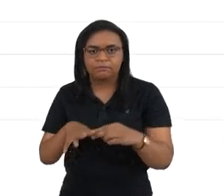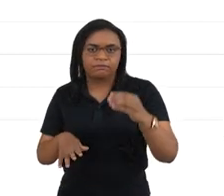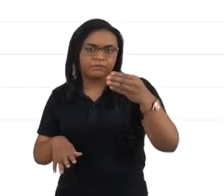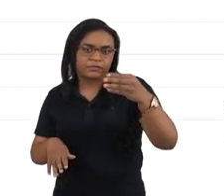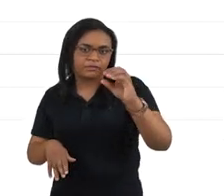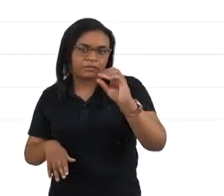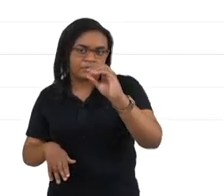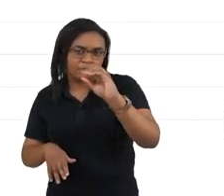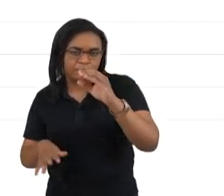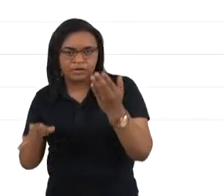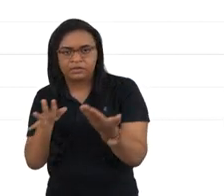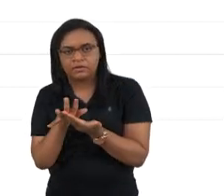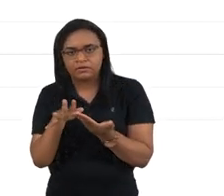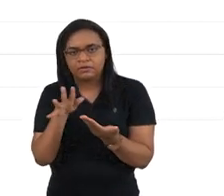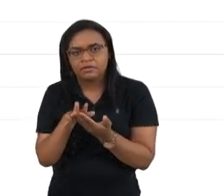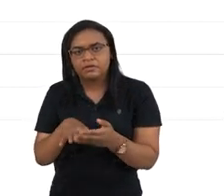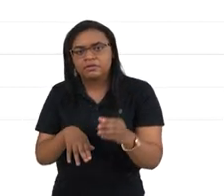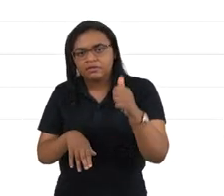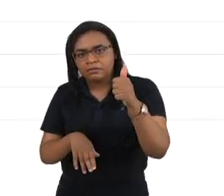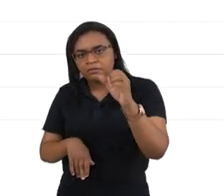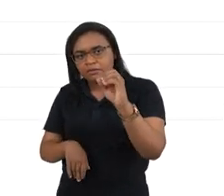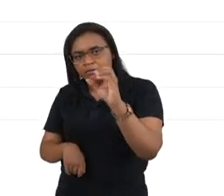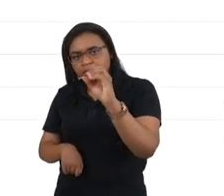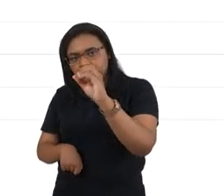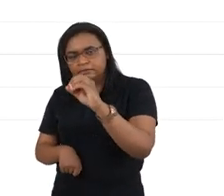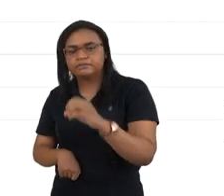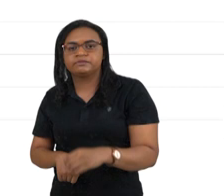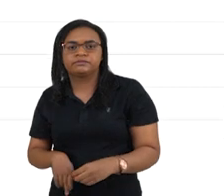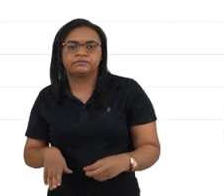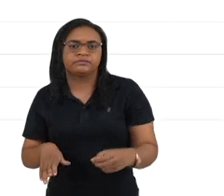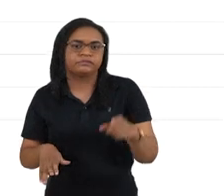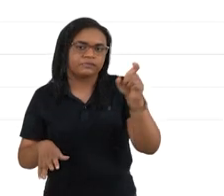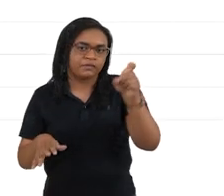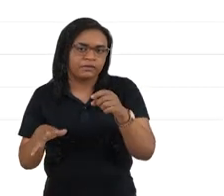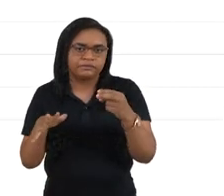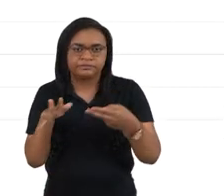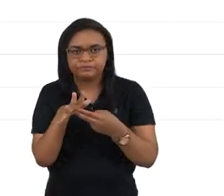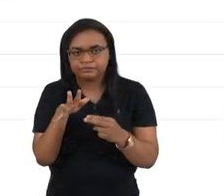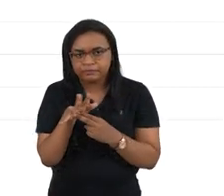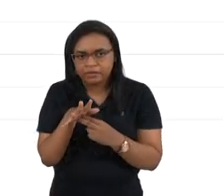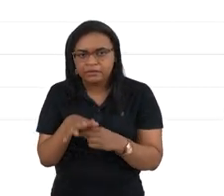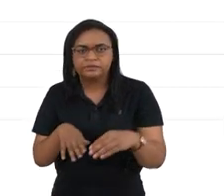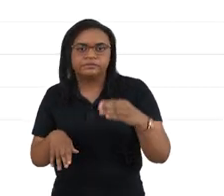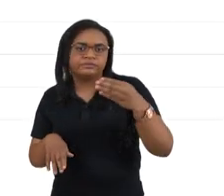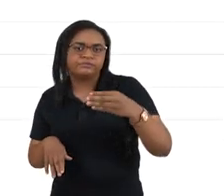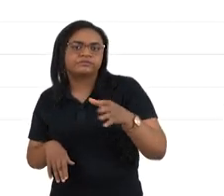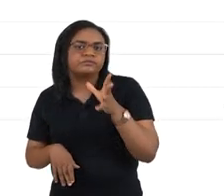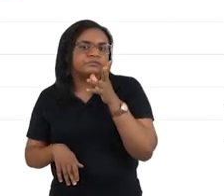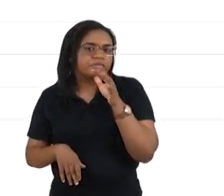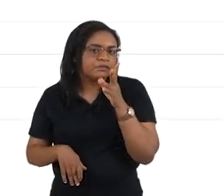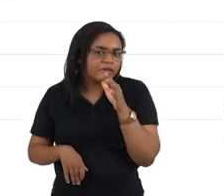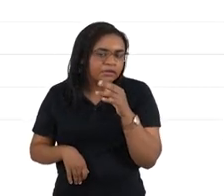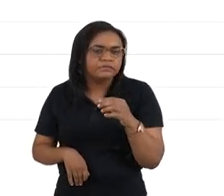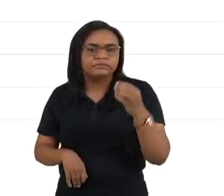1.000. Tira 3 zeros aqui, tira 3 zeros aqui, x é igual a 4. Portanto, eu vou demorar 4 dias